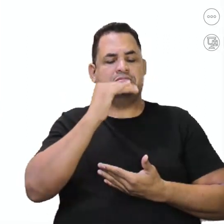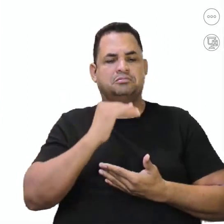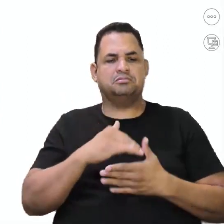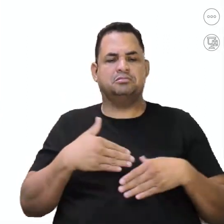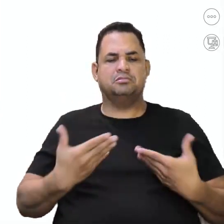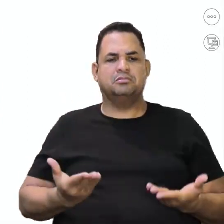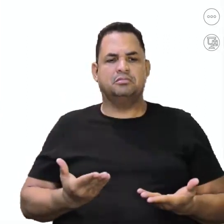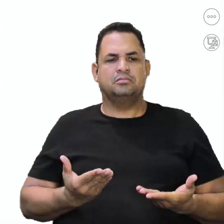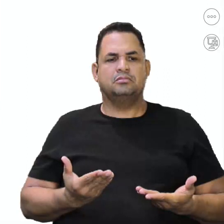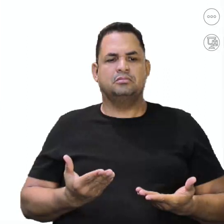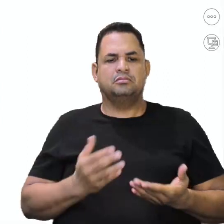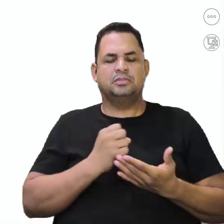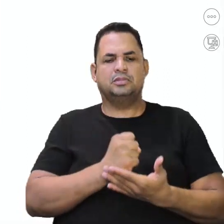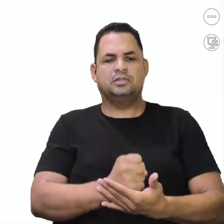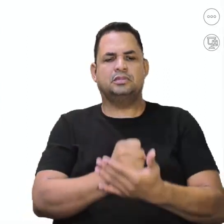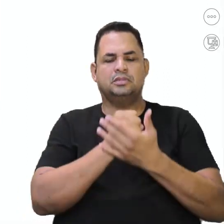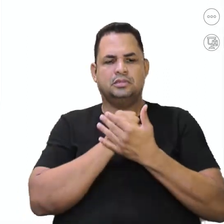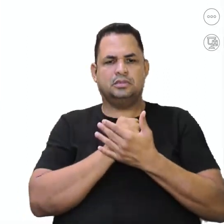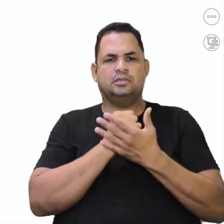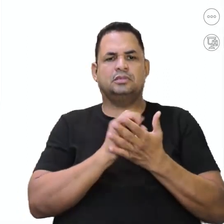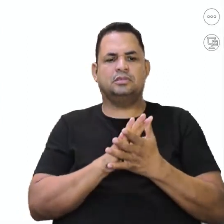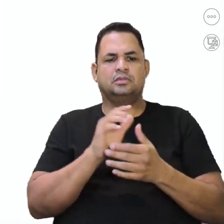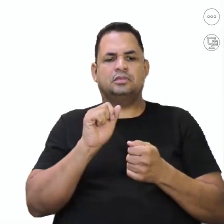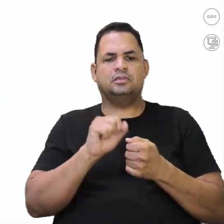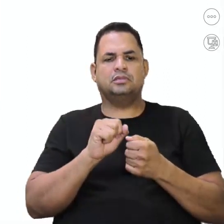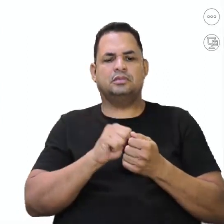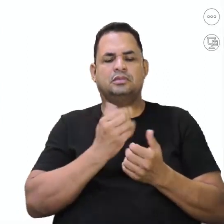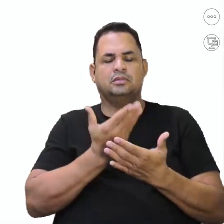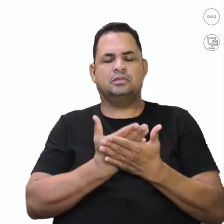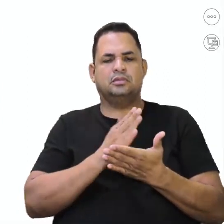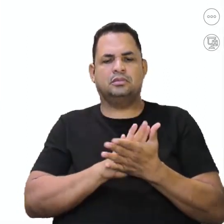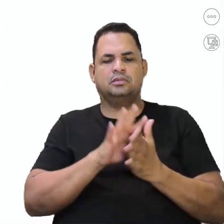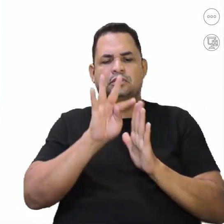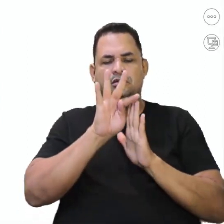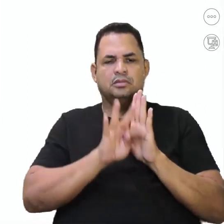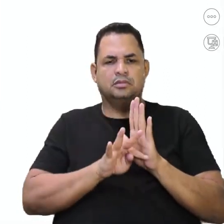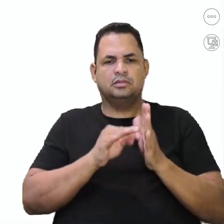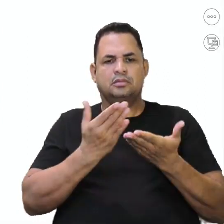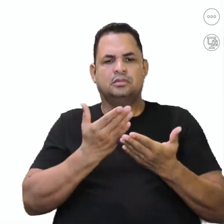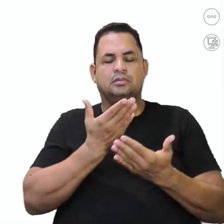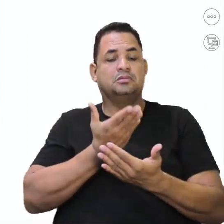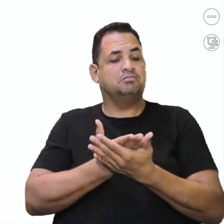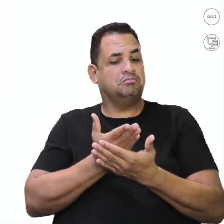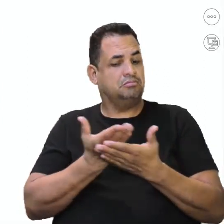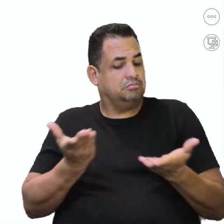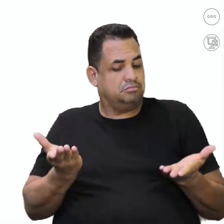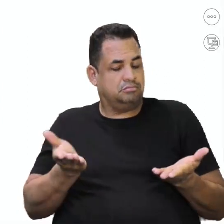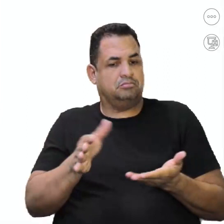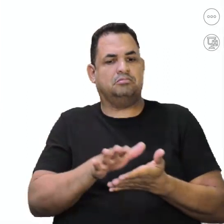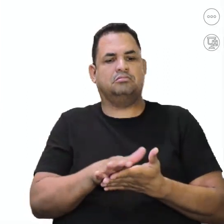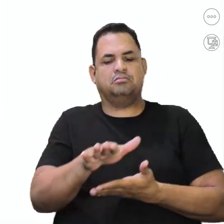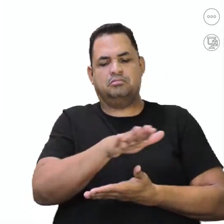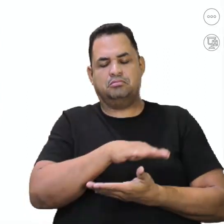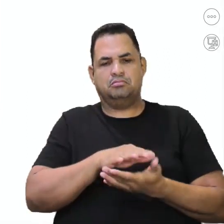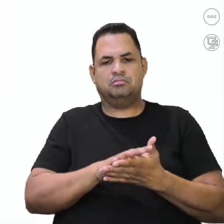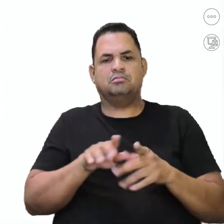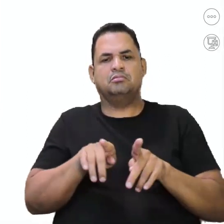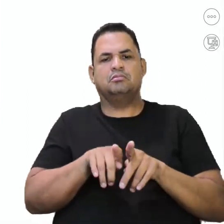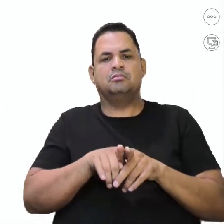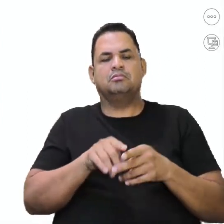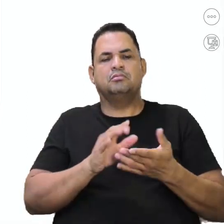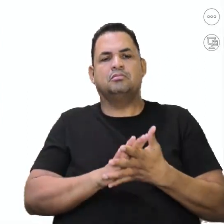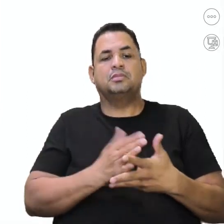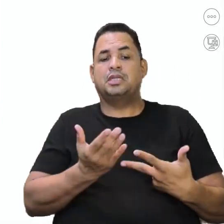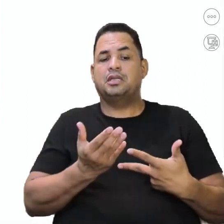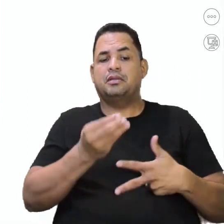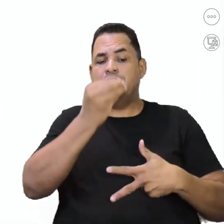que para ajudar você a fazer essa sua interpretação de texto, tanto aqui nas nossas aulas, certo? Como na temida